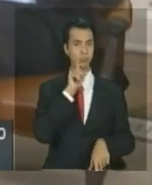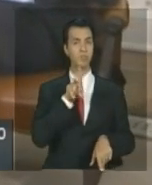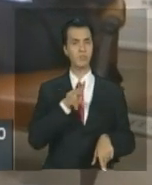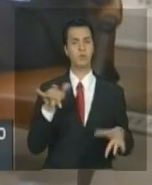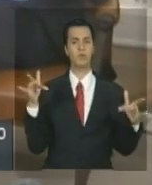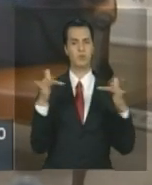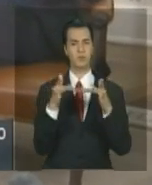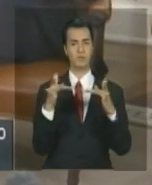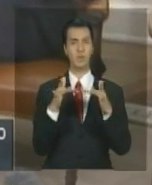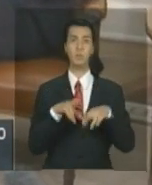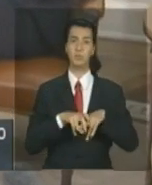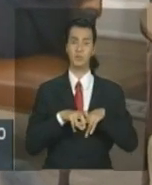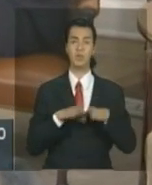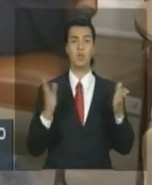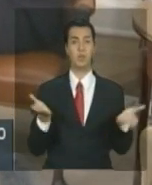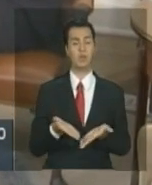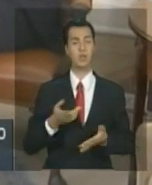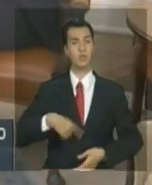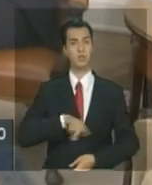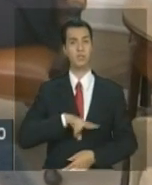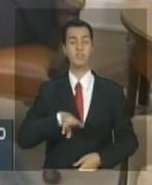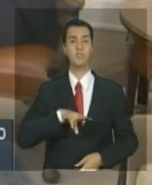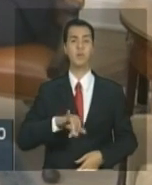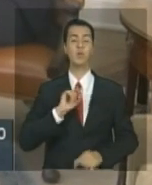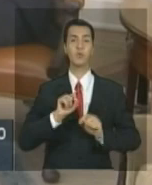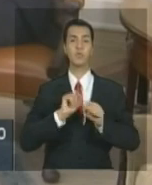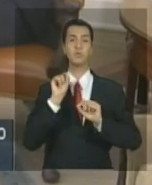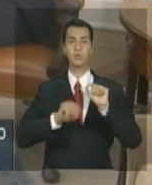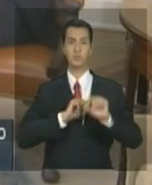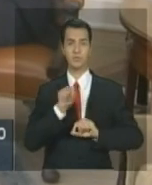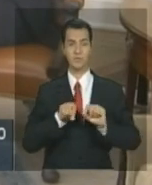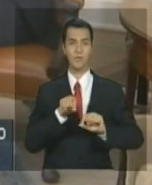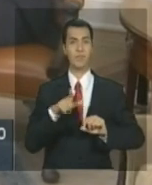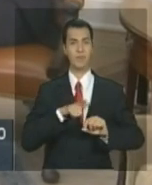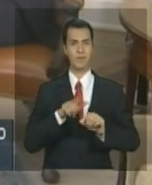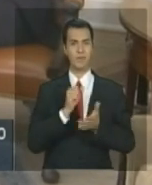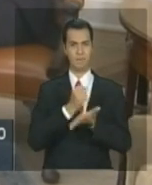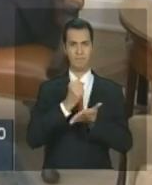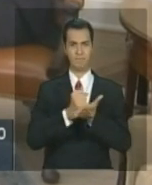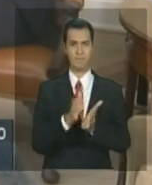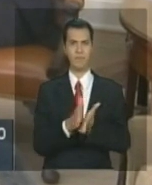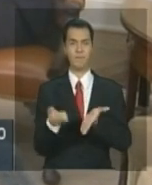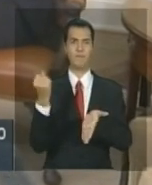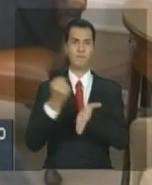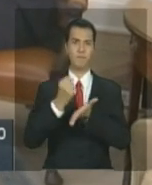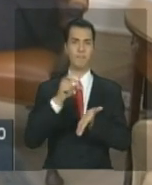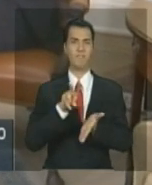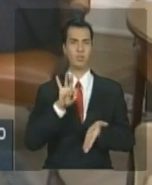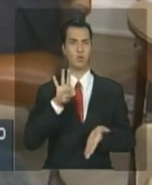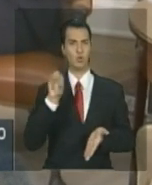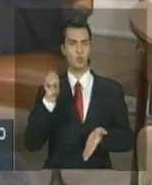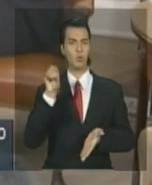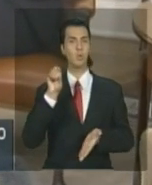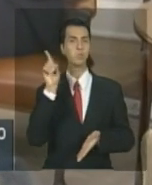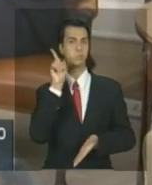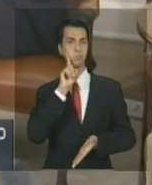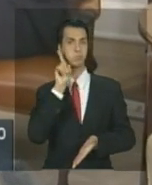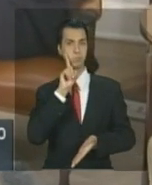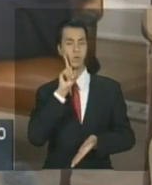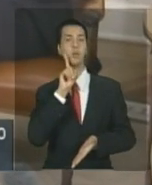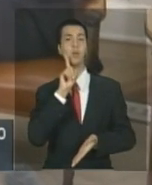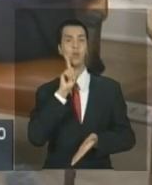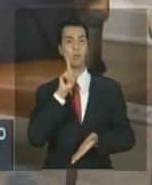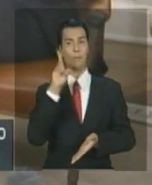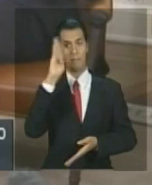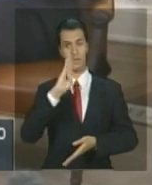nós reduzimos de muito o tempo de espera de vistos consulares para brasileiros visitarem os Estados Unidos. Vamos abrir